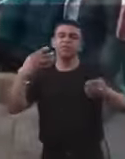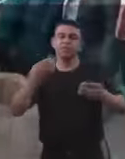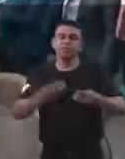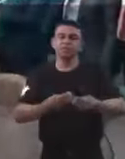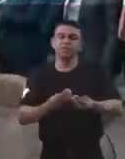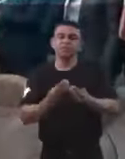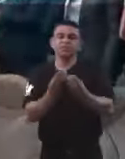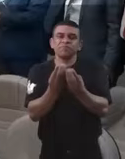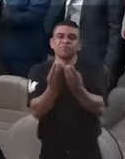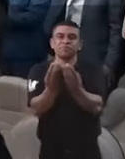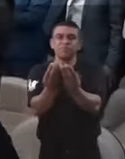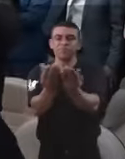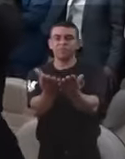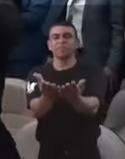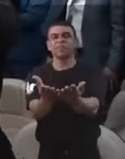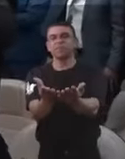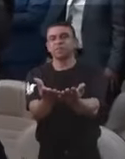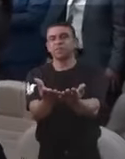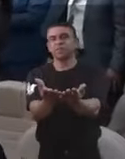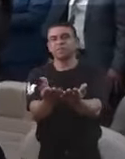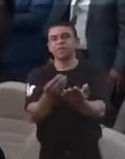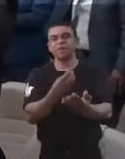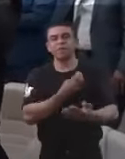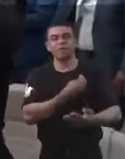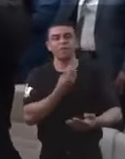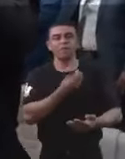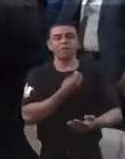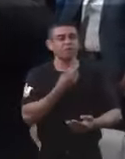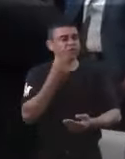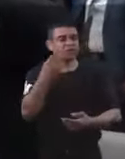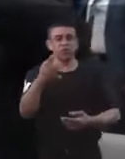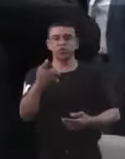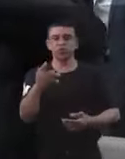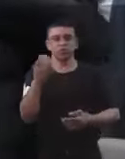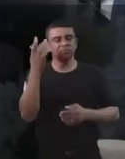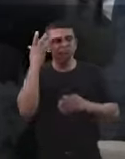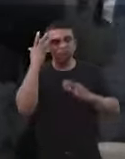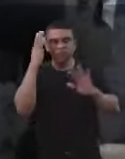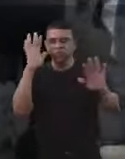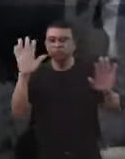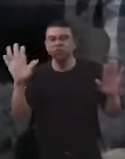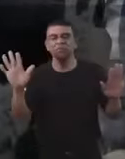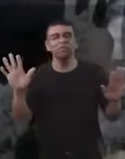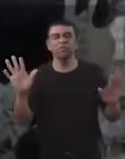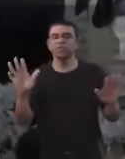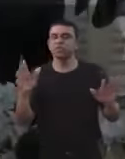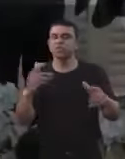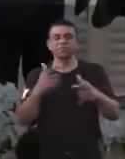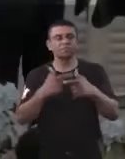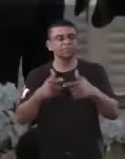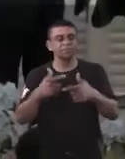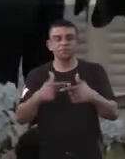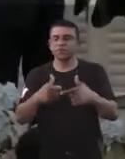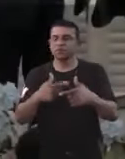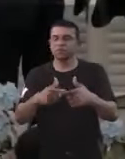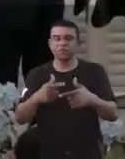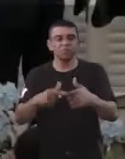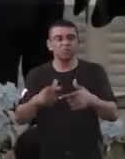Eu não sei pelo que você passou, mas eu sei que você está superando o que passou pela